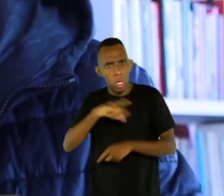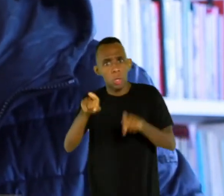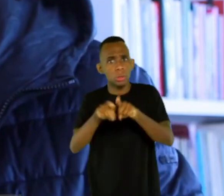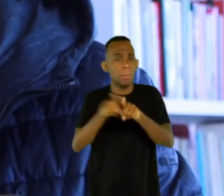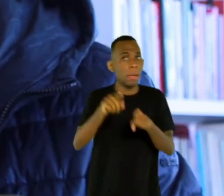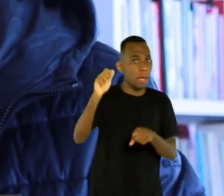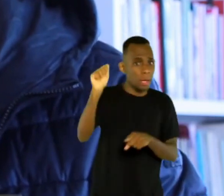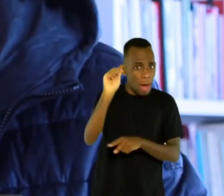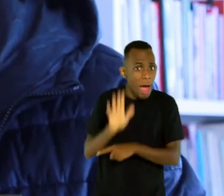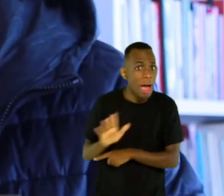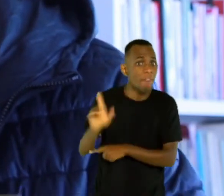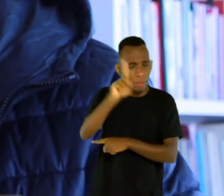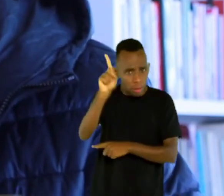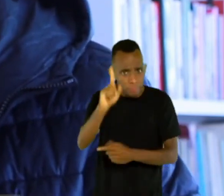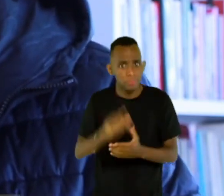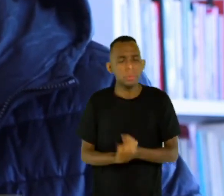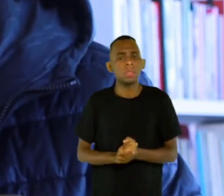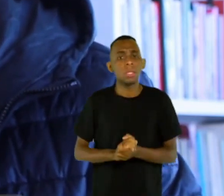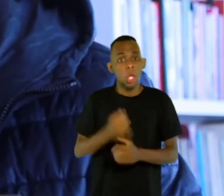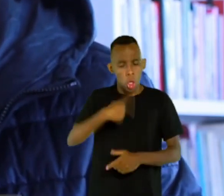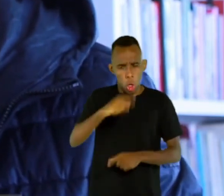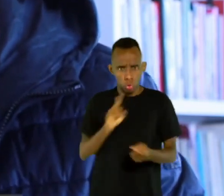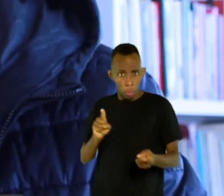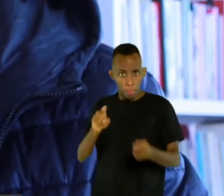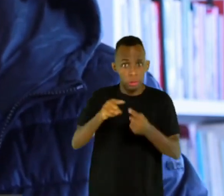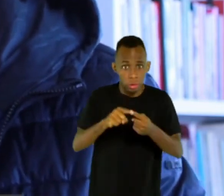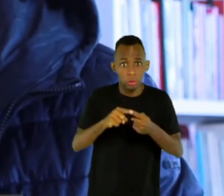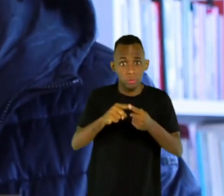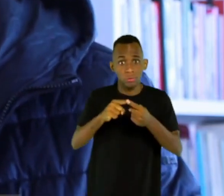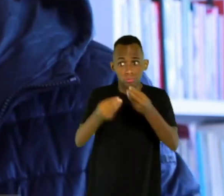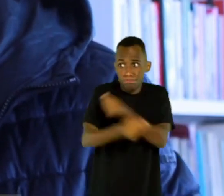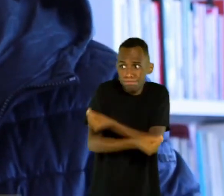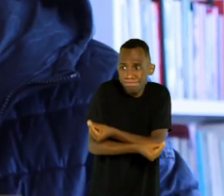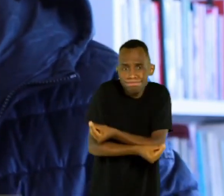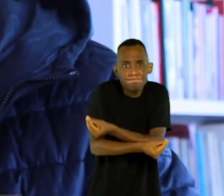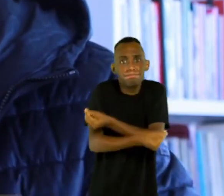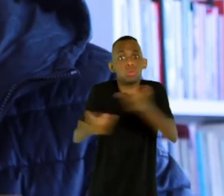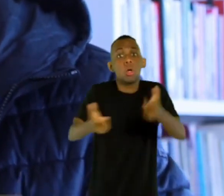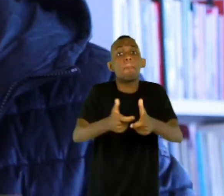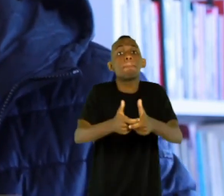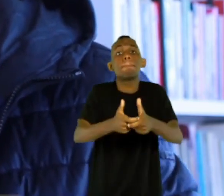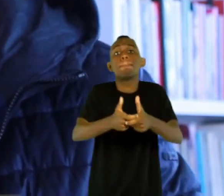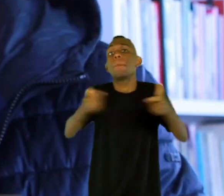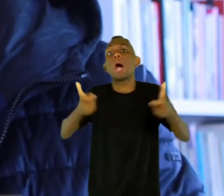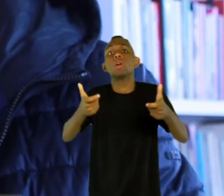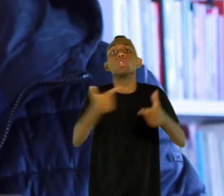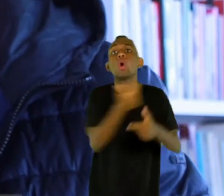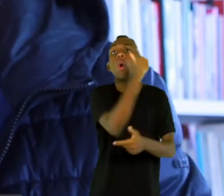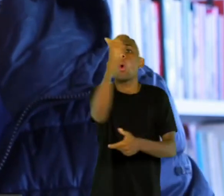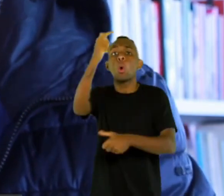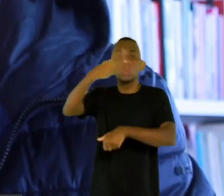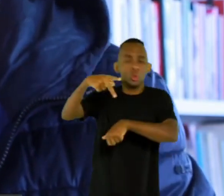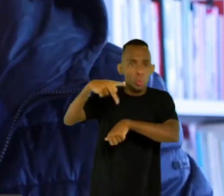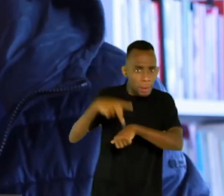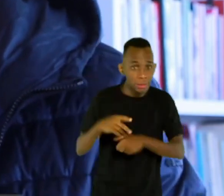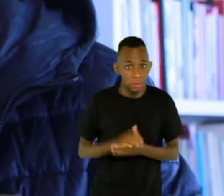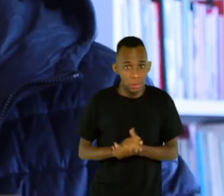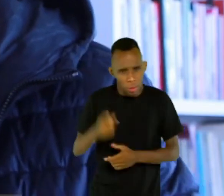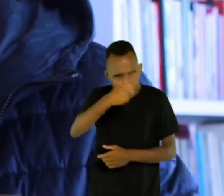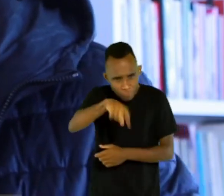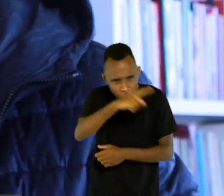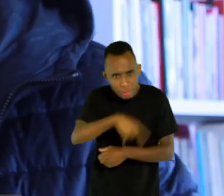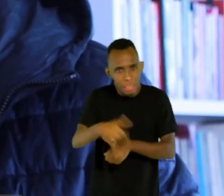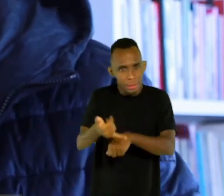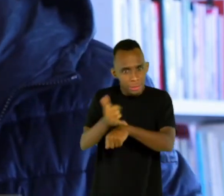a estender o seu conteúdo a outros continentes já há algum tempo. Mas você que está aí no YouTube, desfrute